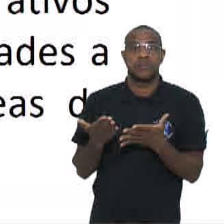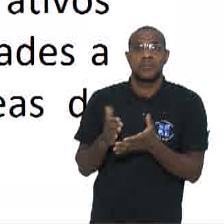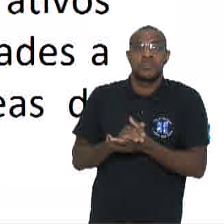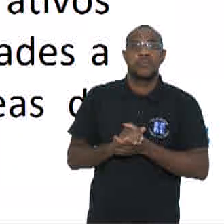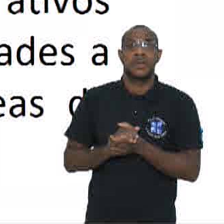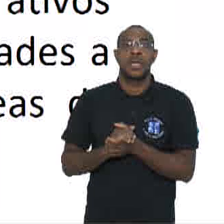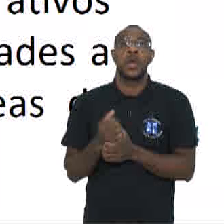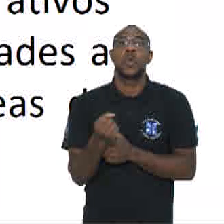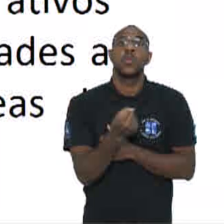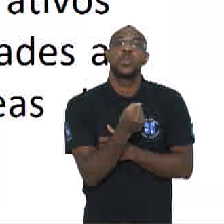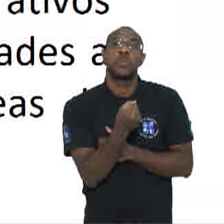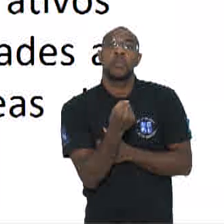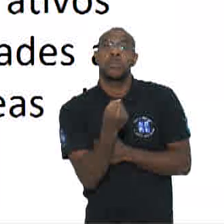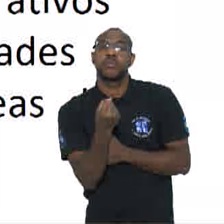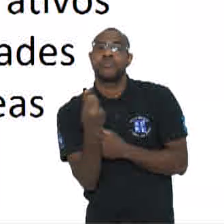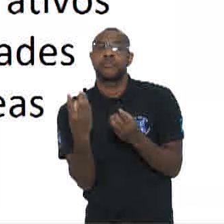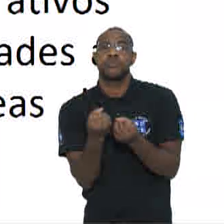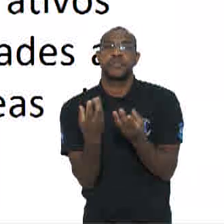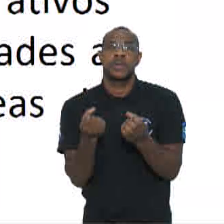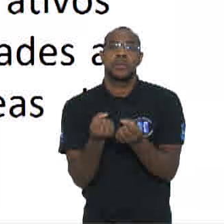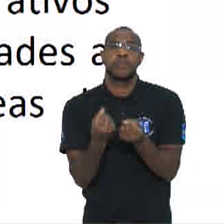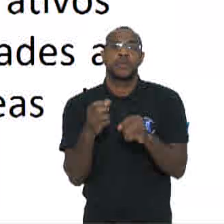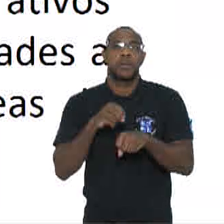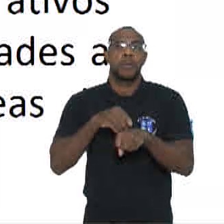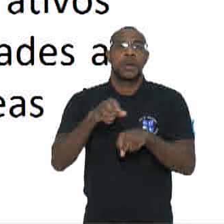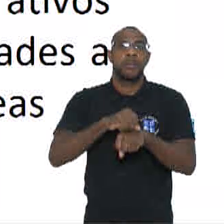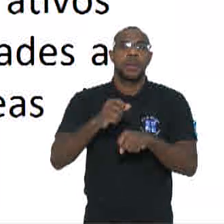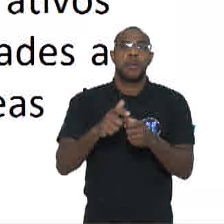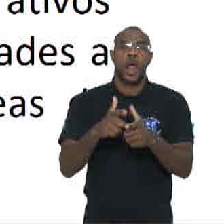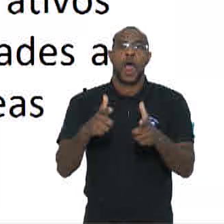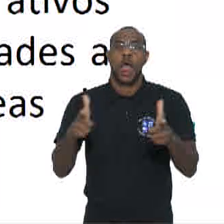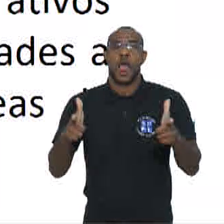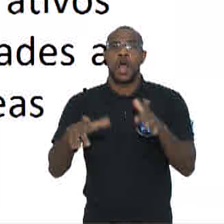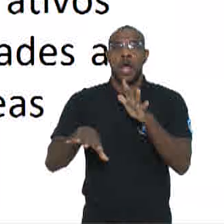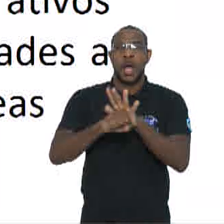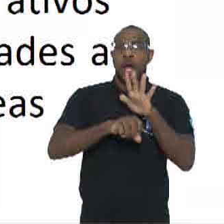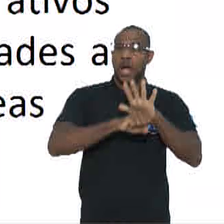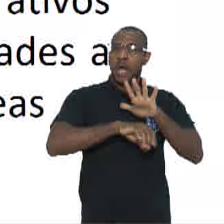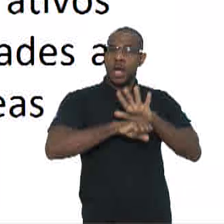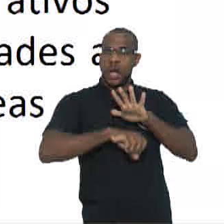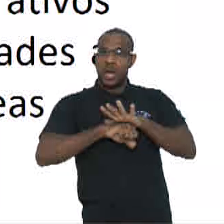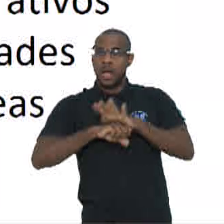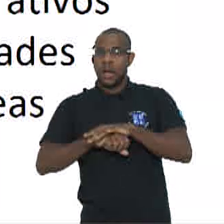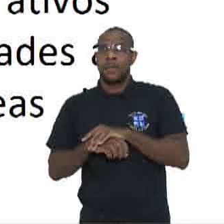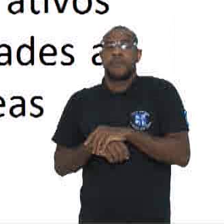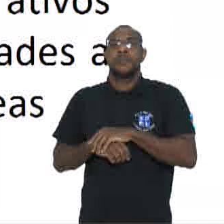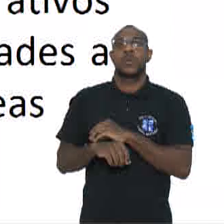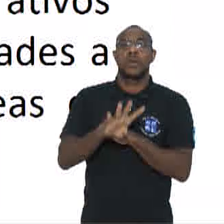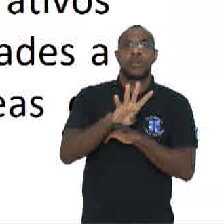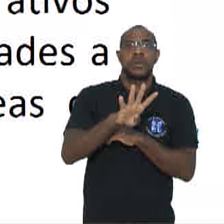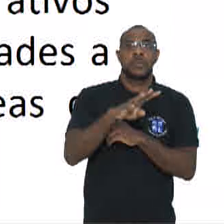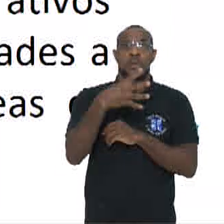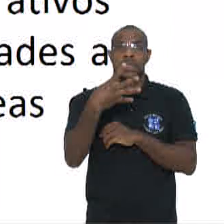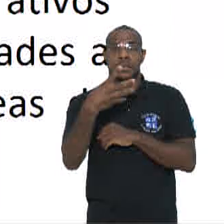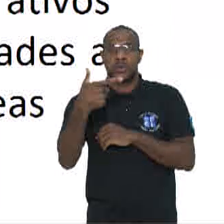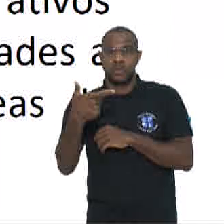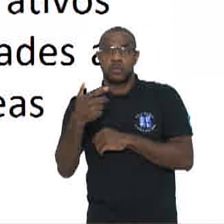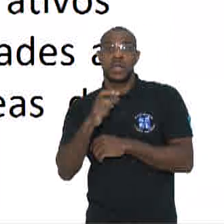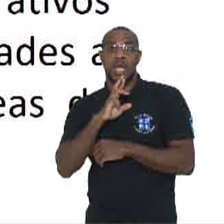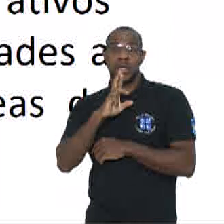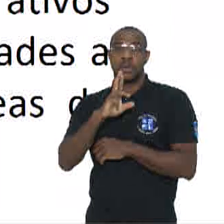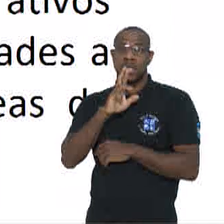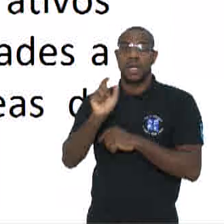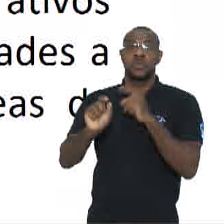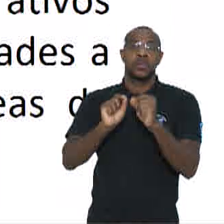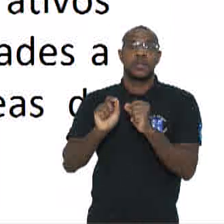Elevando o número de casos ativos para 442. O resultado desse surto forçou